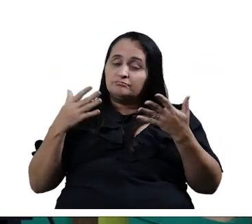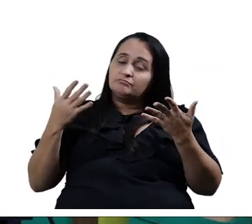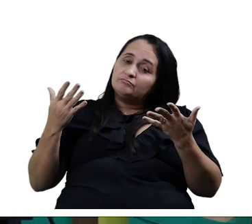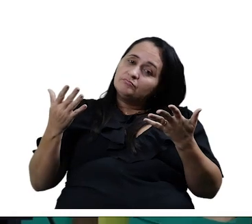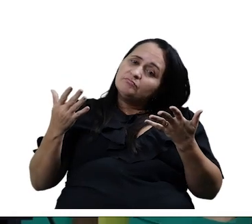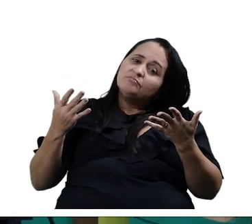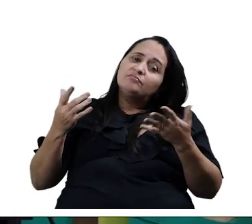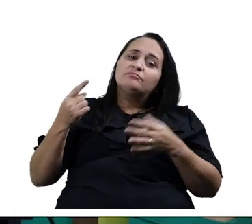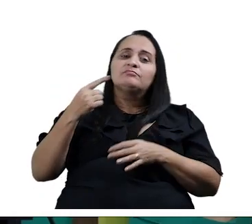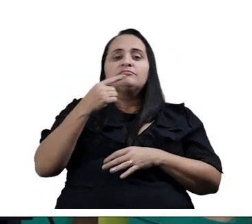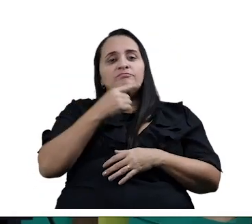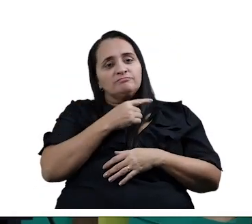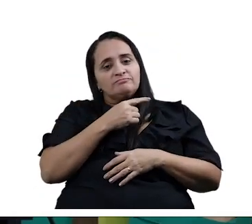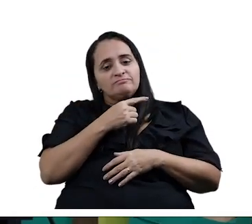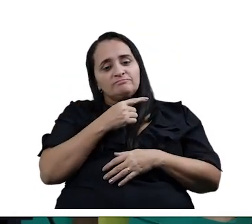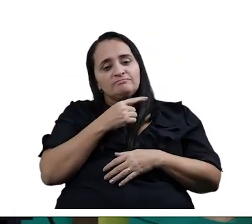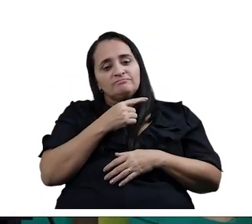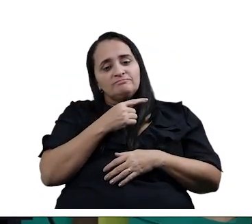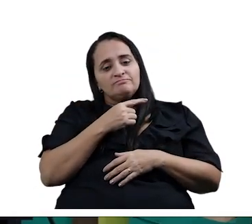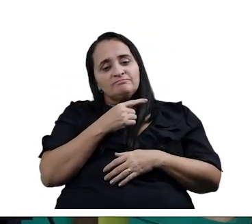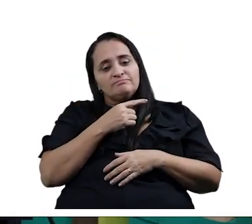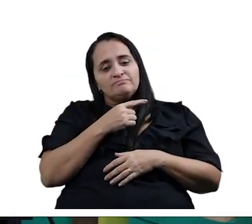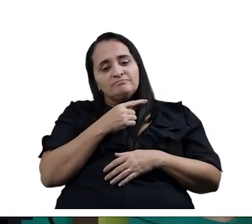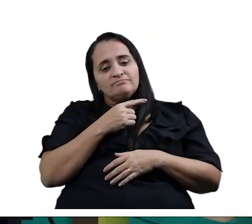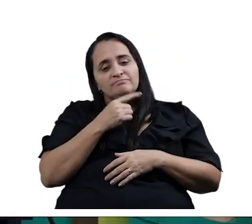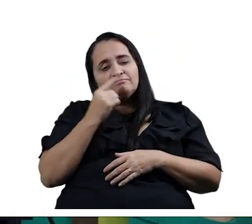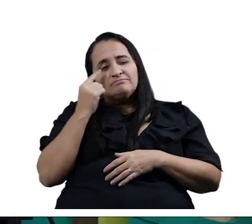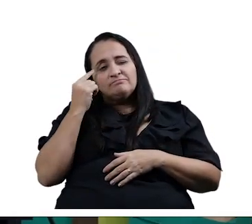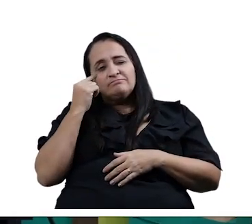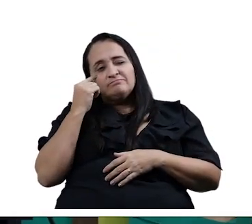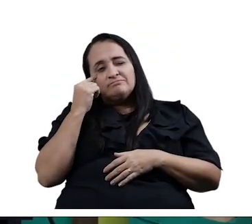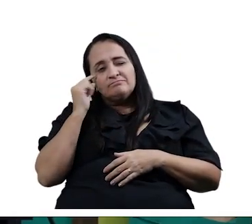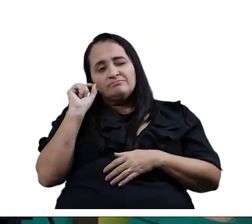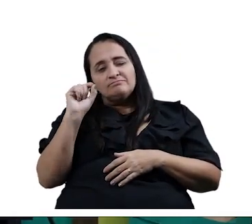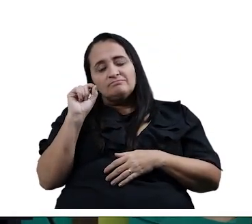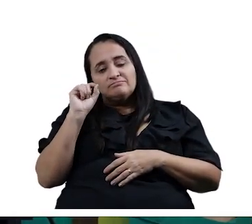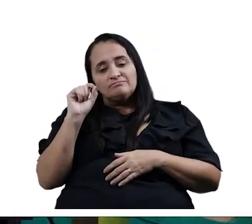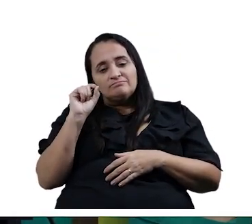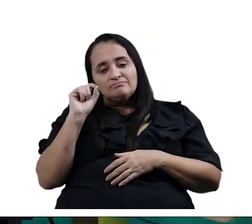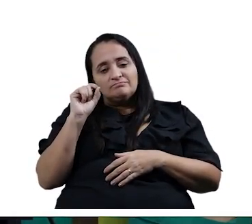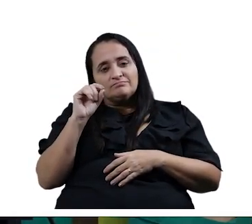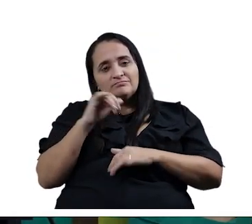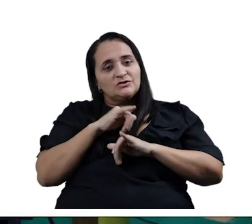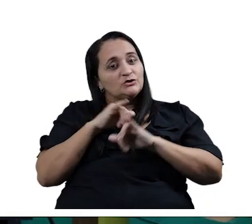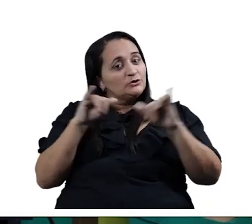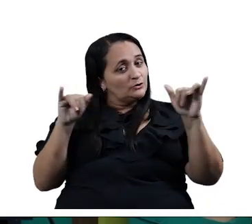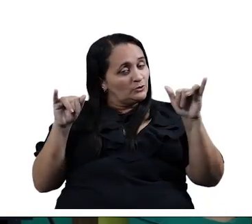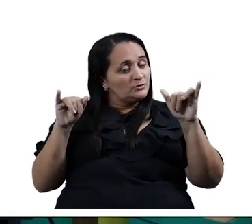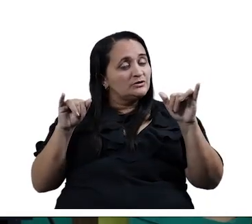correto. Então, isso aqui é cara de texto